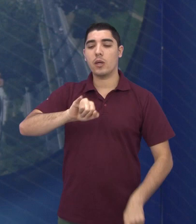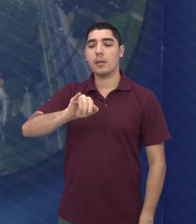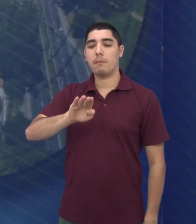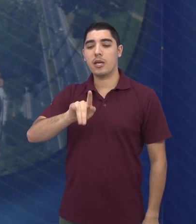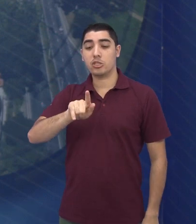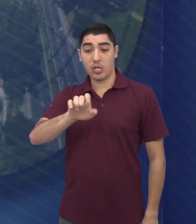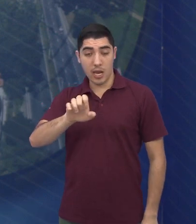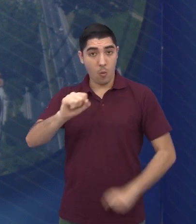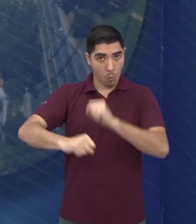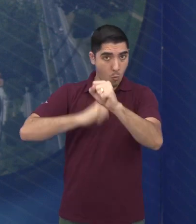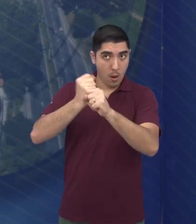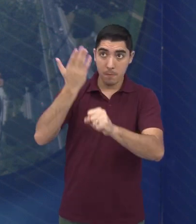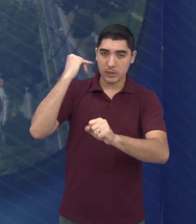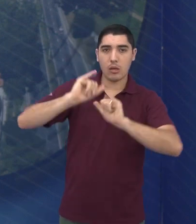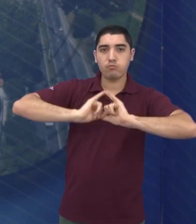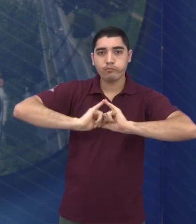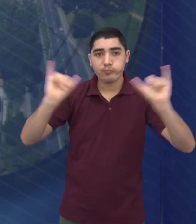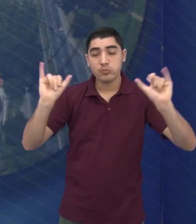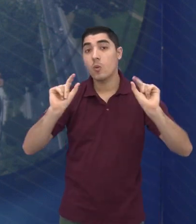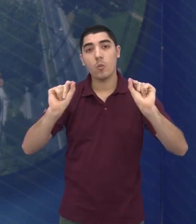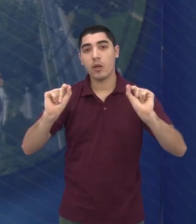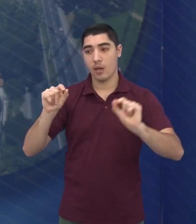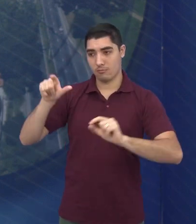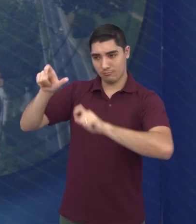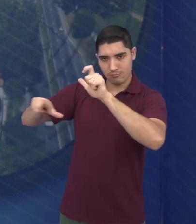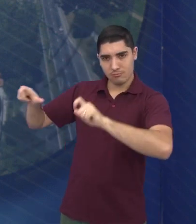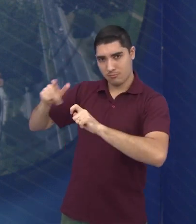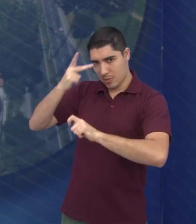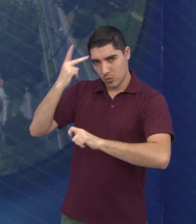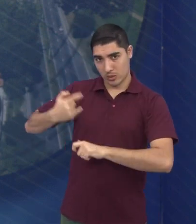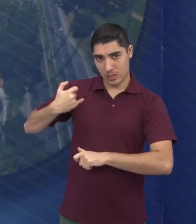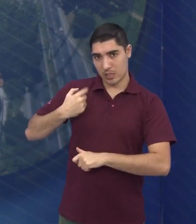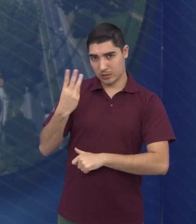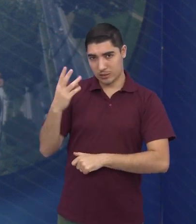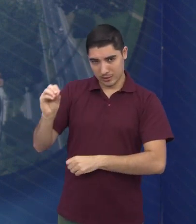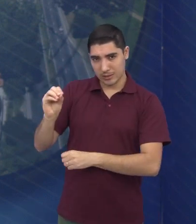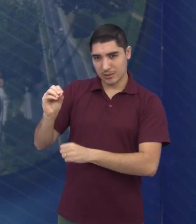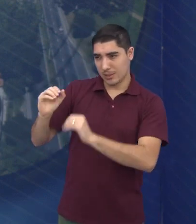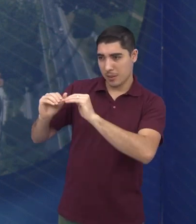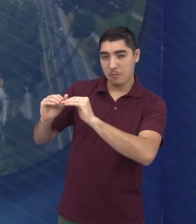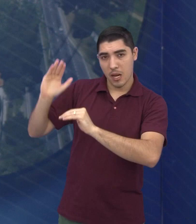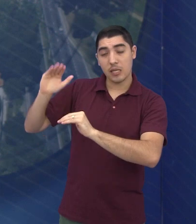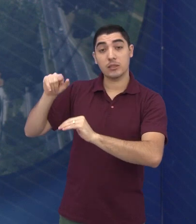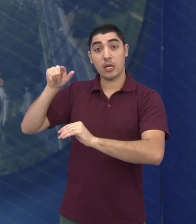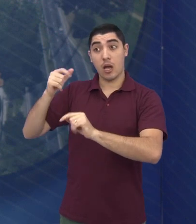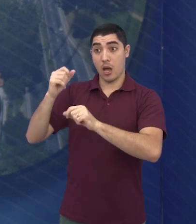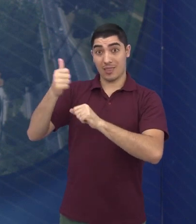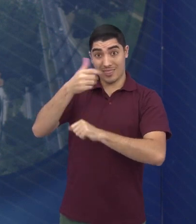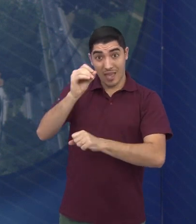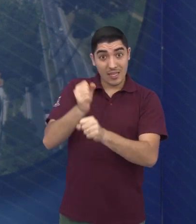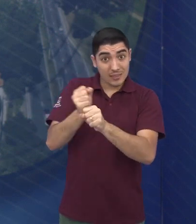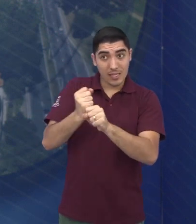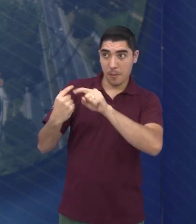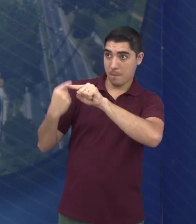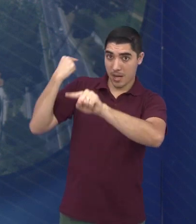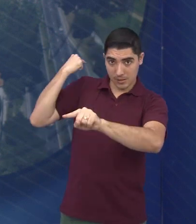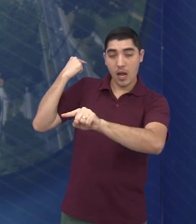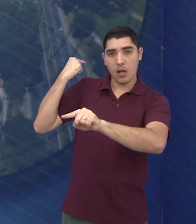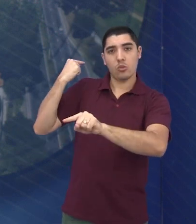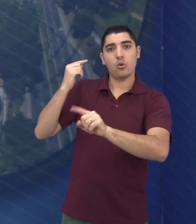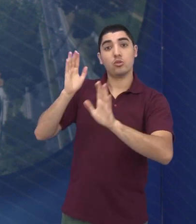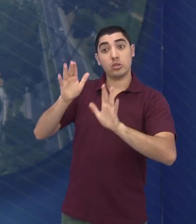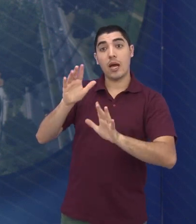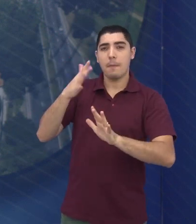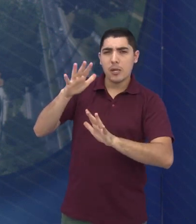passado apontou que a população de até 30 anos de idade, que há 10 anos atrás representava quase 50%